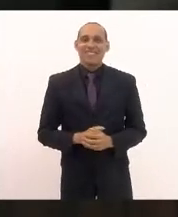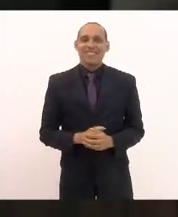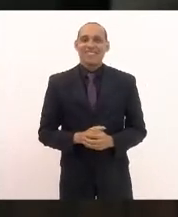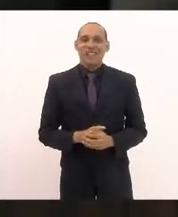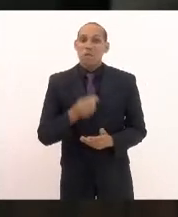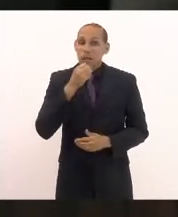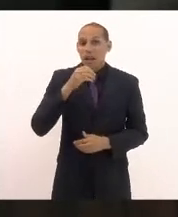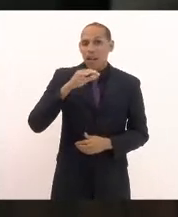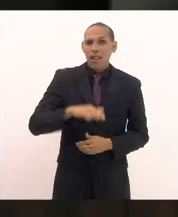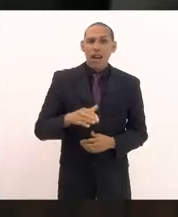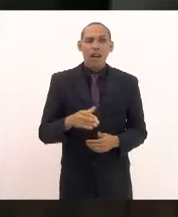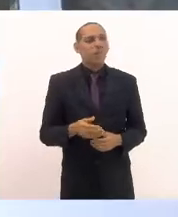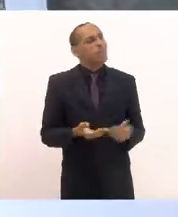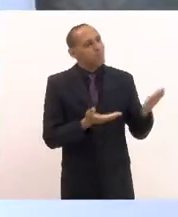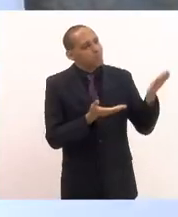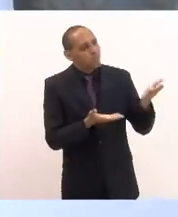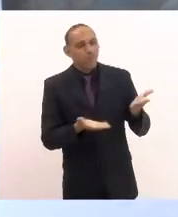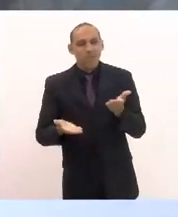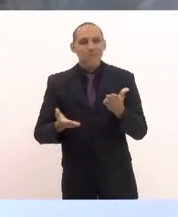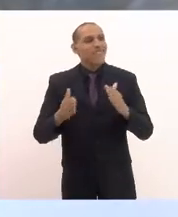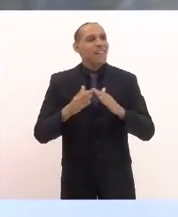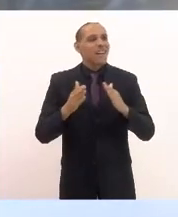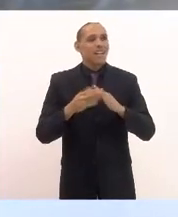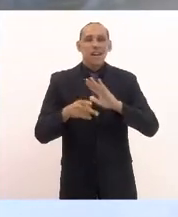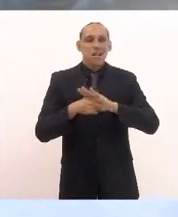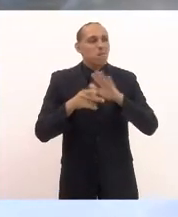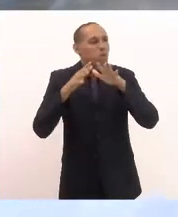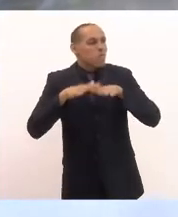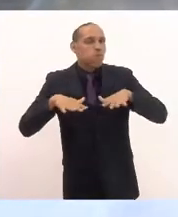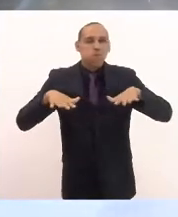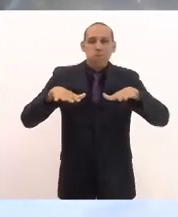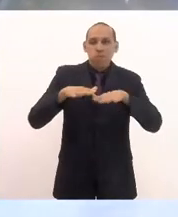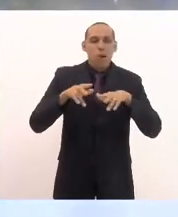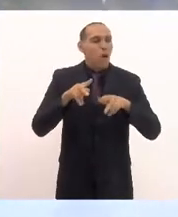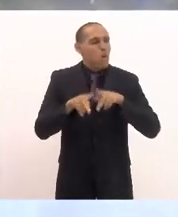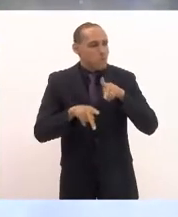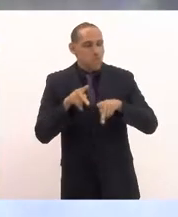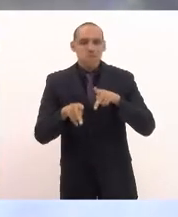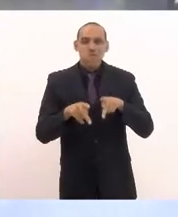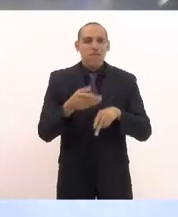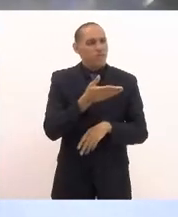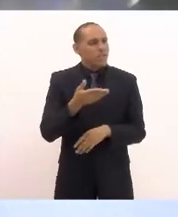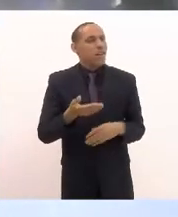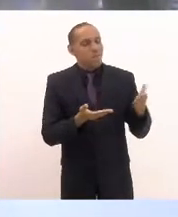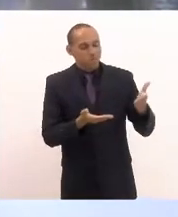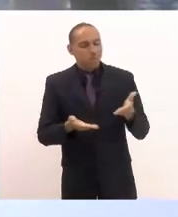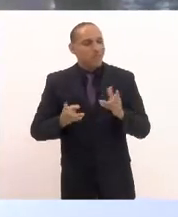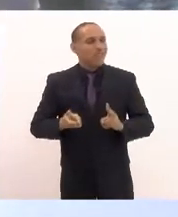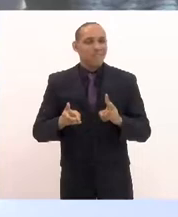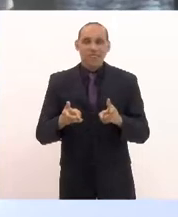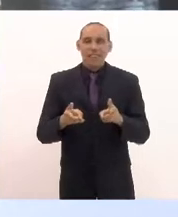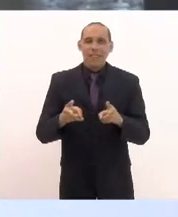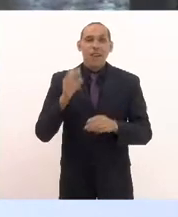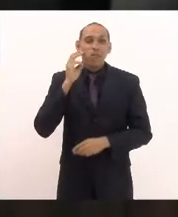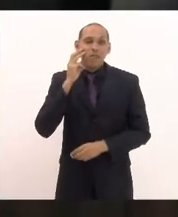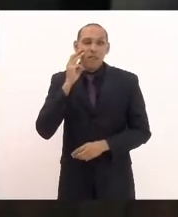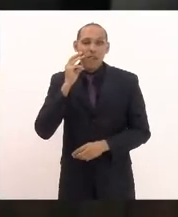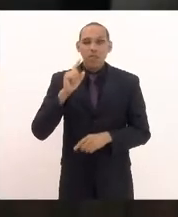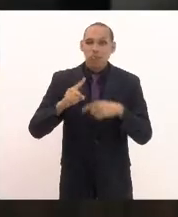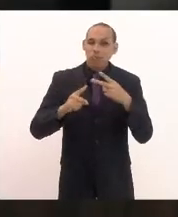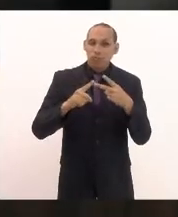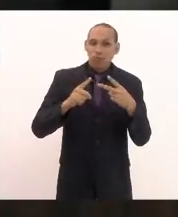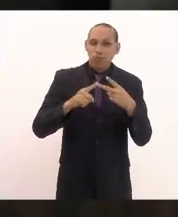Uma boa tarde, sejam bem-vindos à Casa do Povo. Vocês sempre serão bem-vindos. Deputado Valdeque Carneiro, logo em seguida, deputada Marta